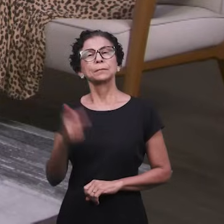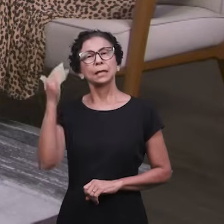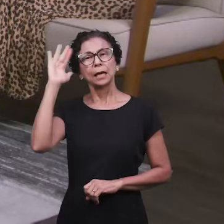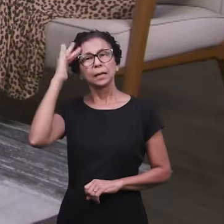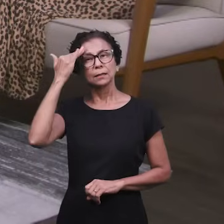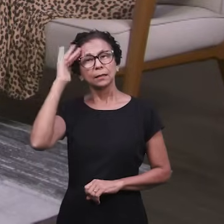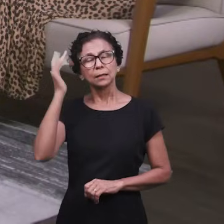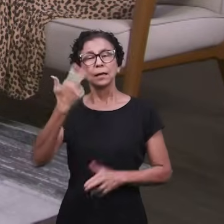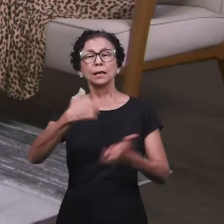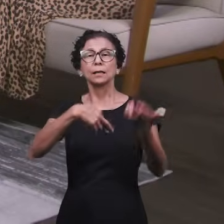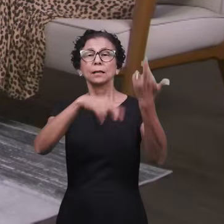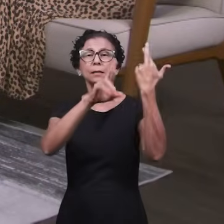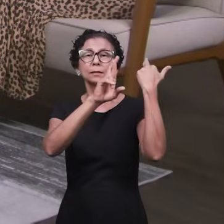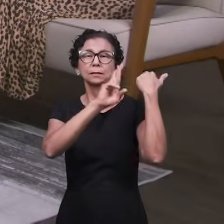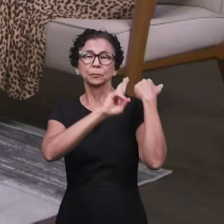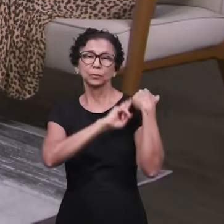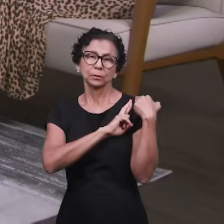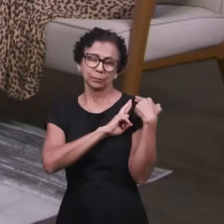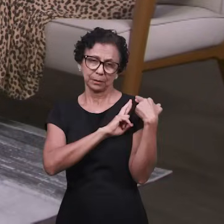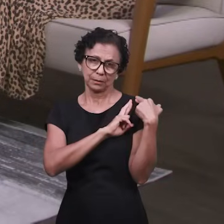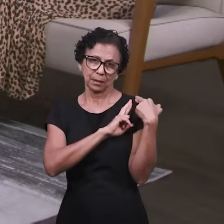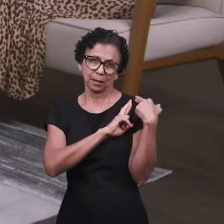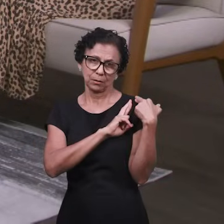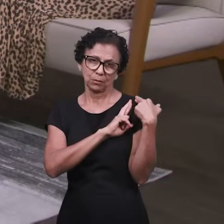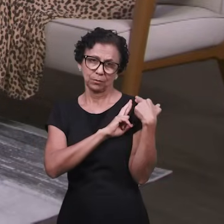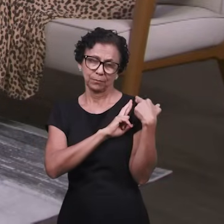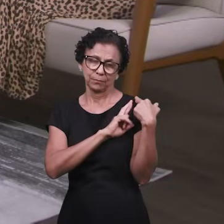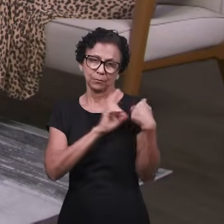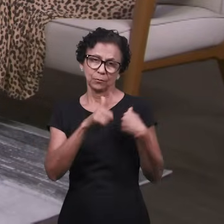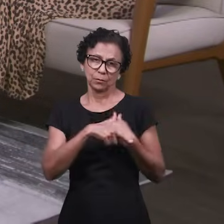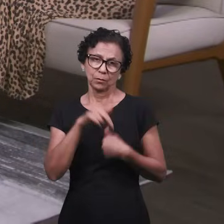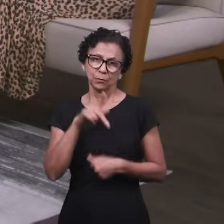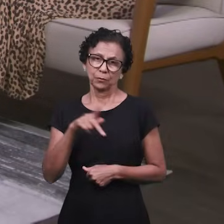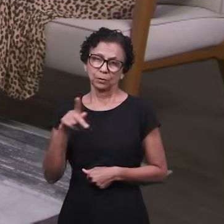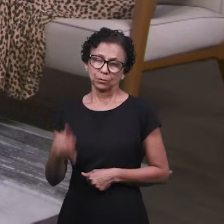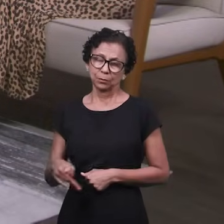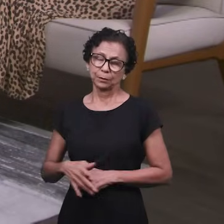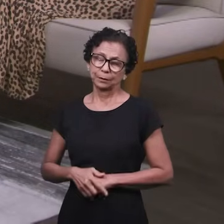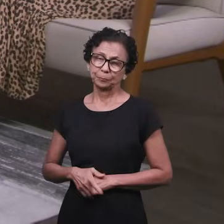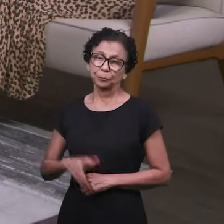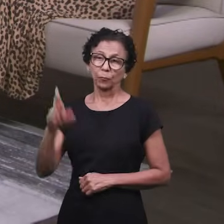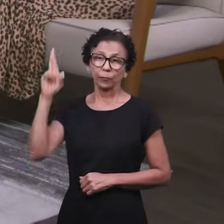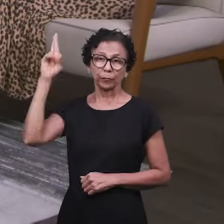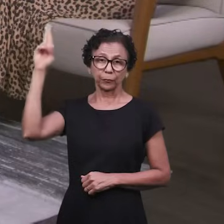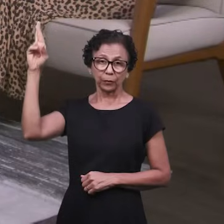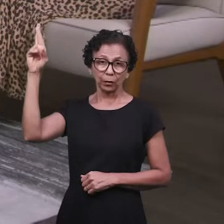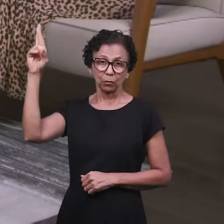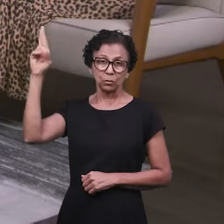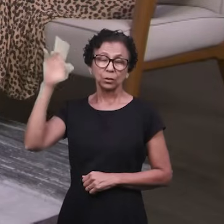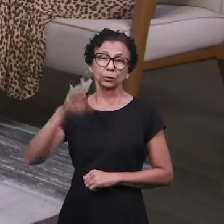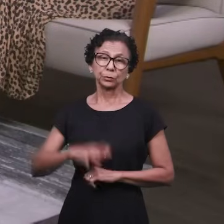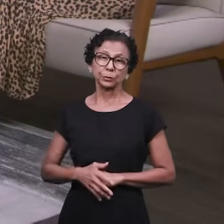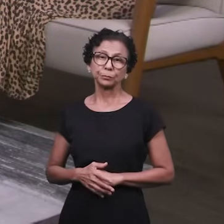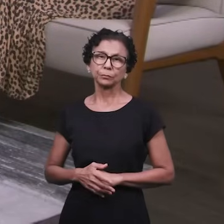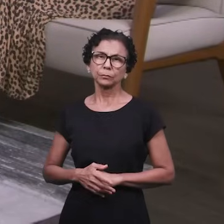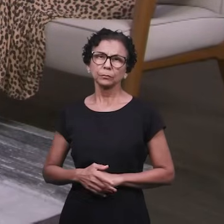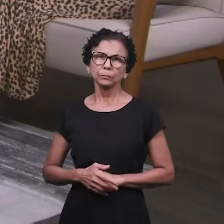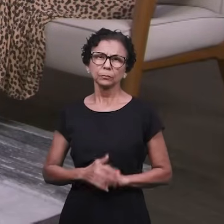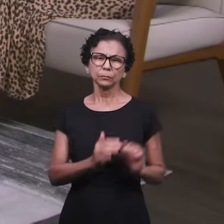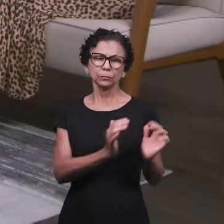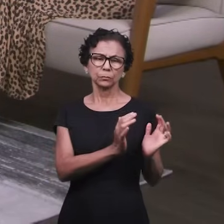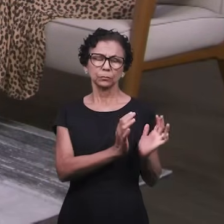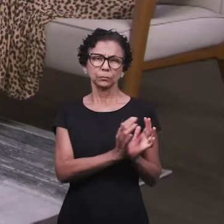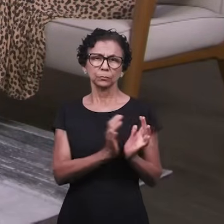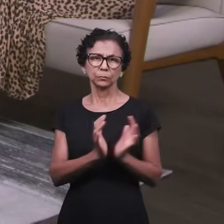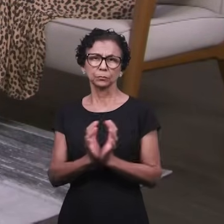tem transformado a vida das classes através da palavra. Mas quem é o instrumento que Deus tem usado? Nós, as